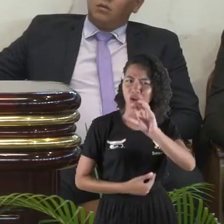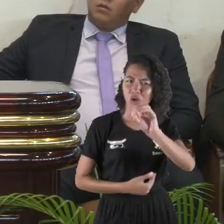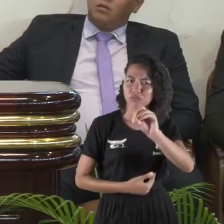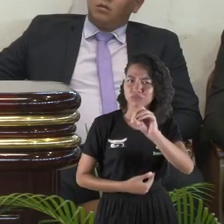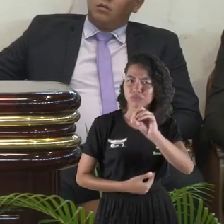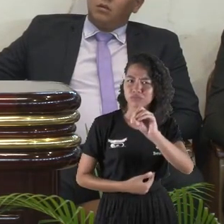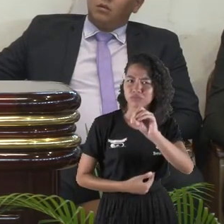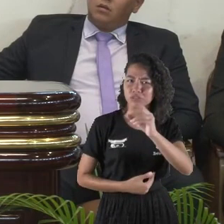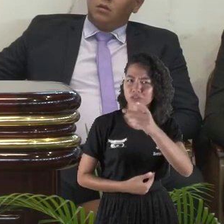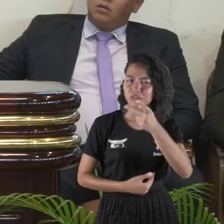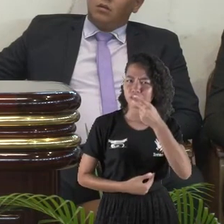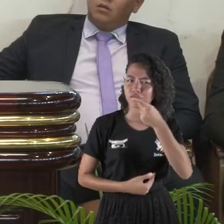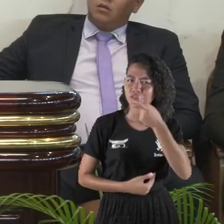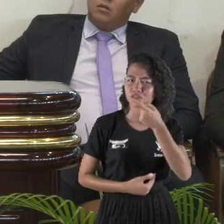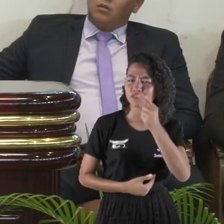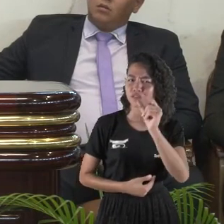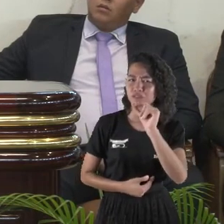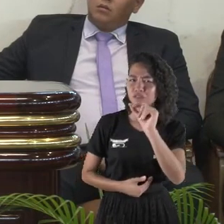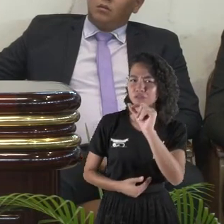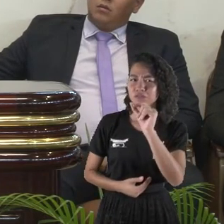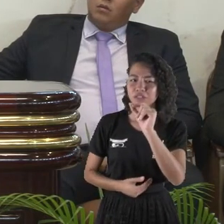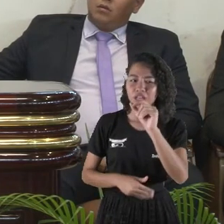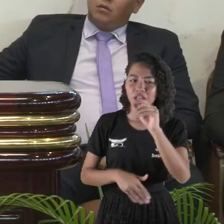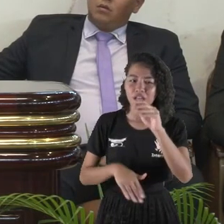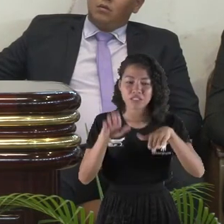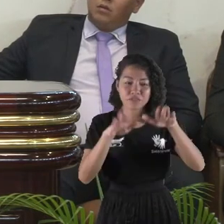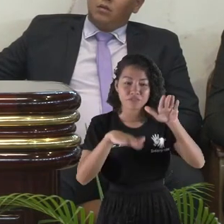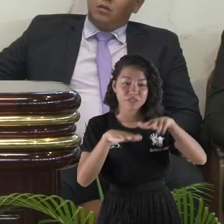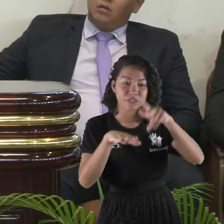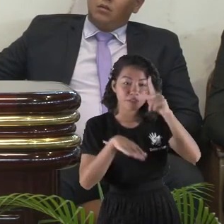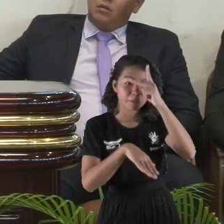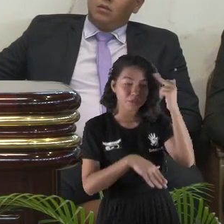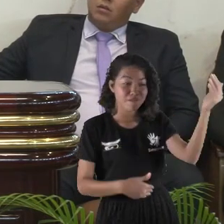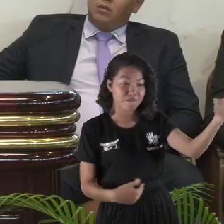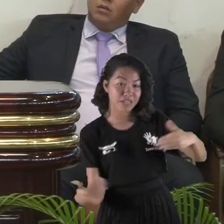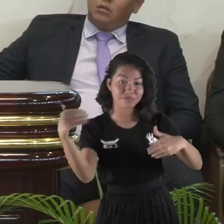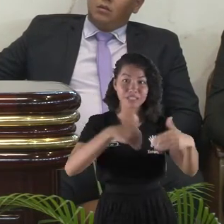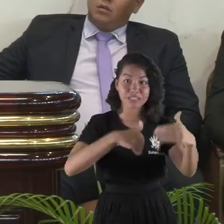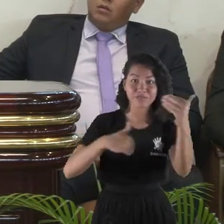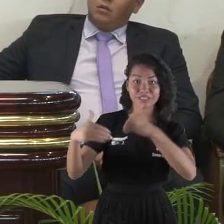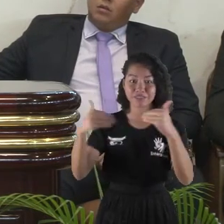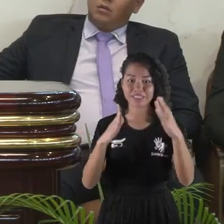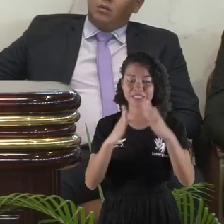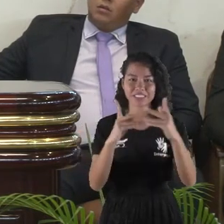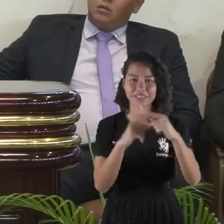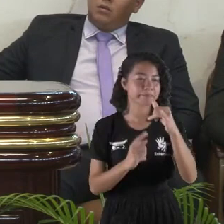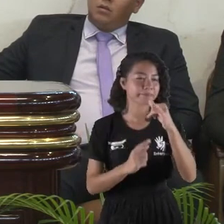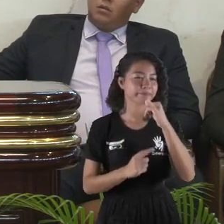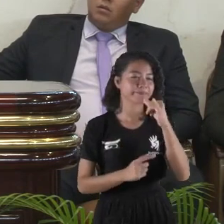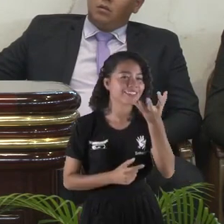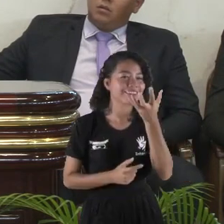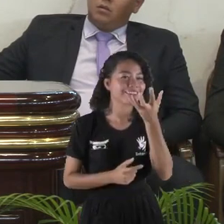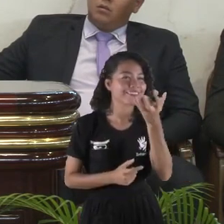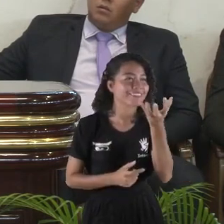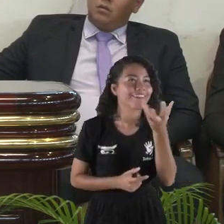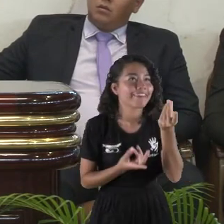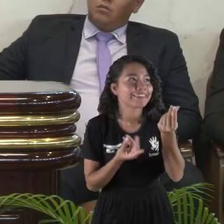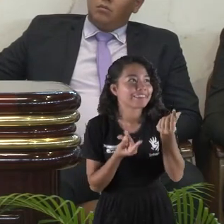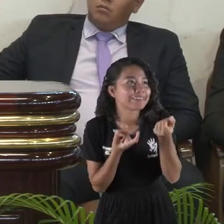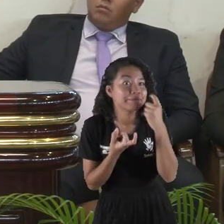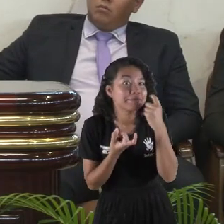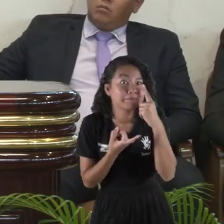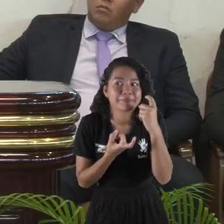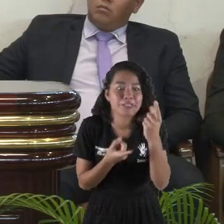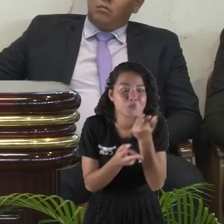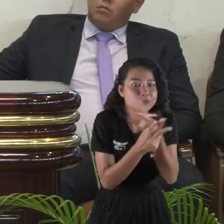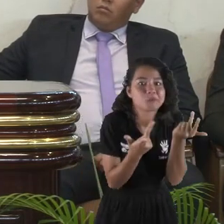estava dizendo sobre as pessoas que vêm à casa do Senhor em busca de bens materiais, com algum interesse. E